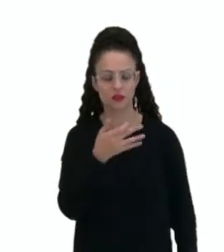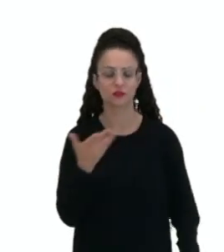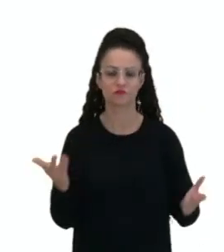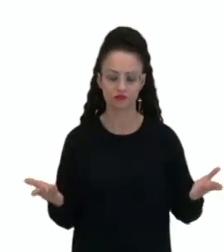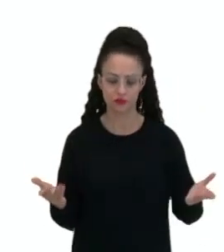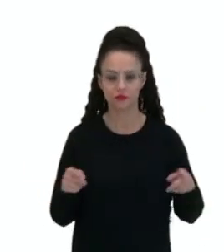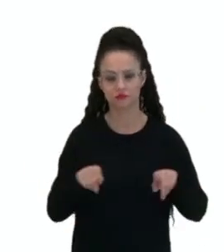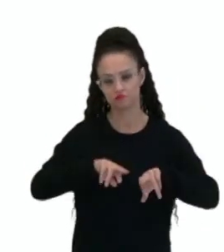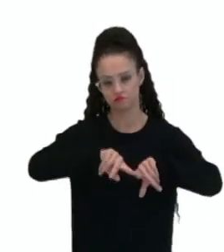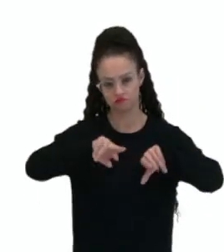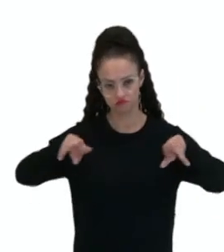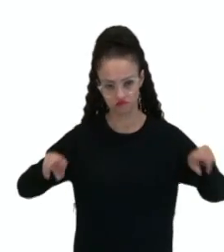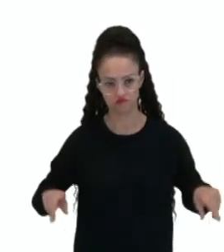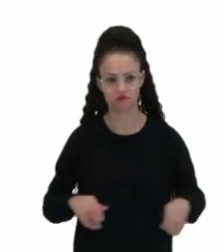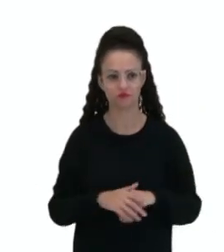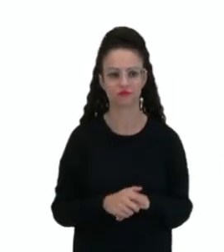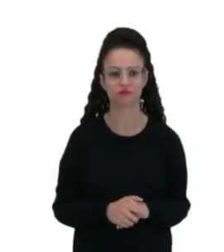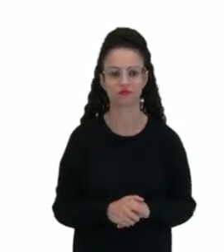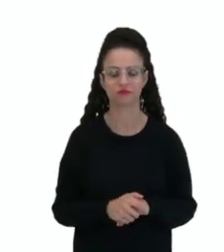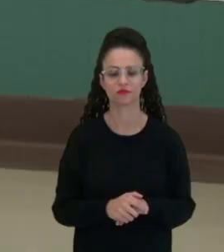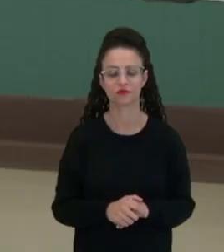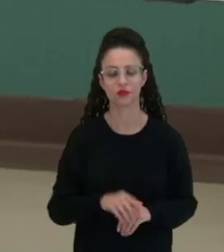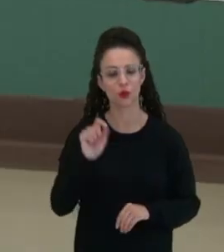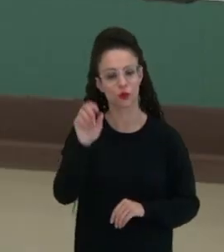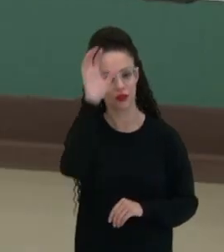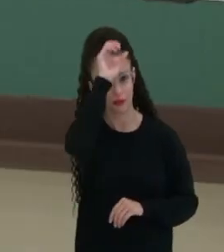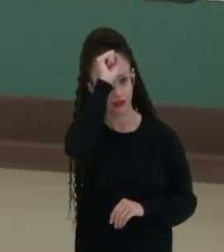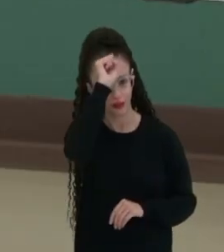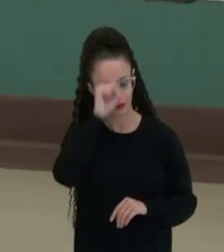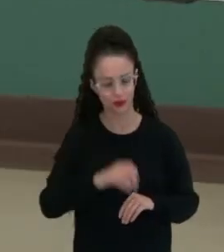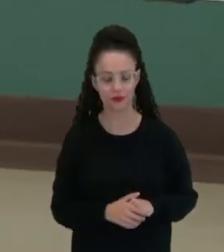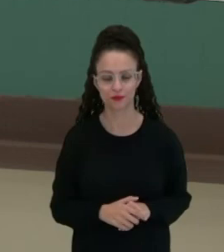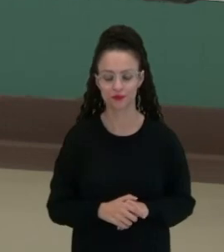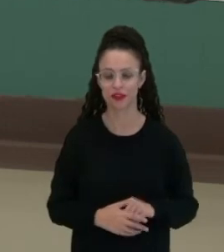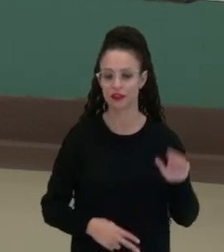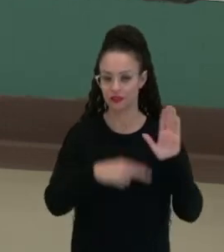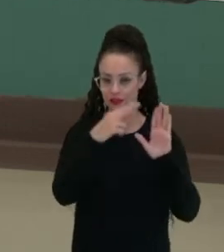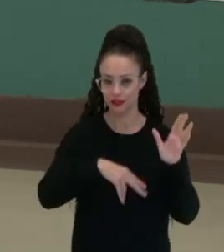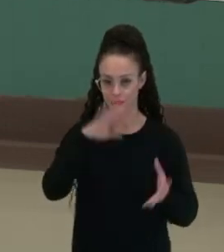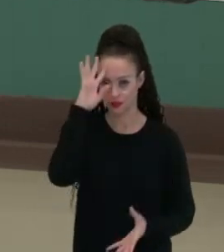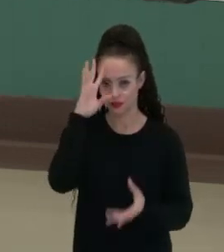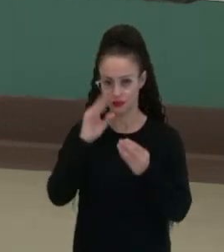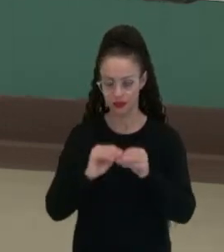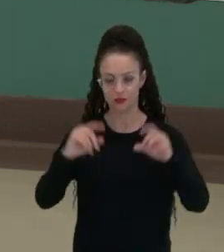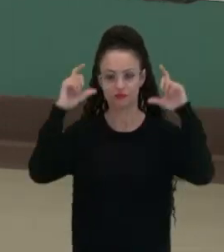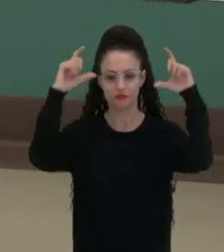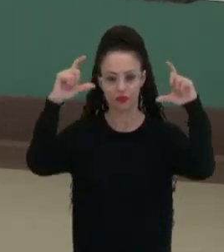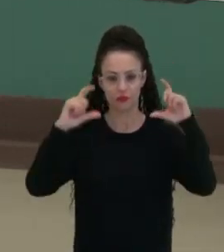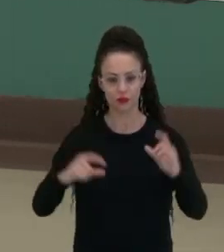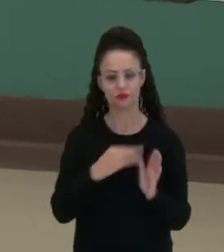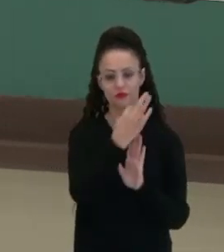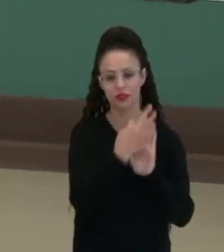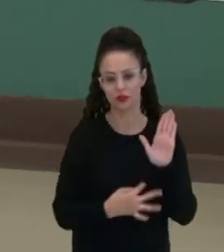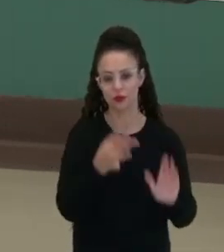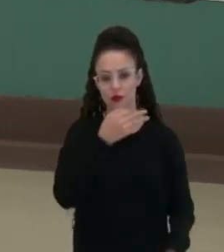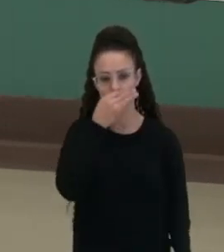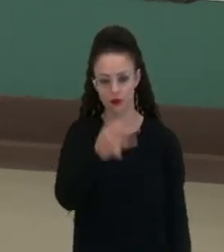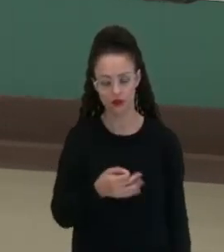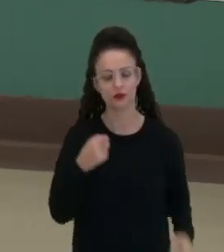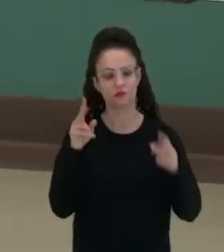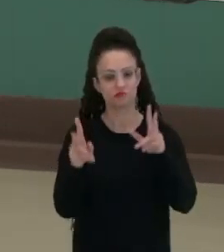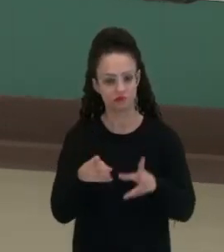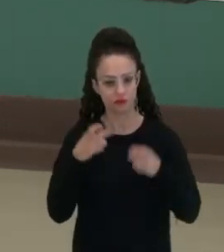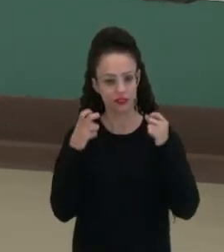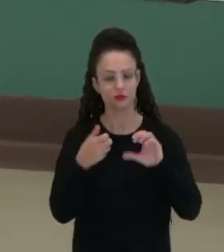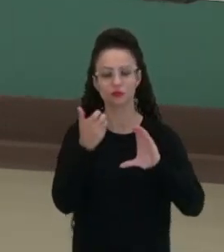especialista, etc. Que aprendemos? Lemos e interpretamos trechos de artigo de opinião,